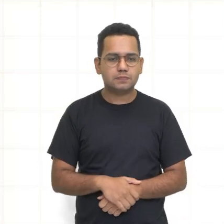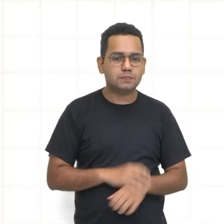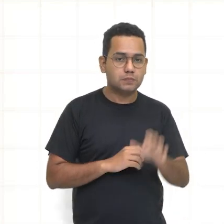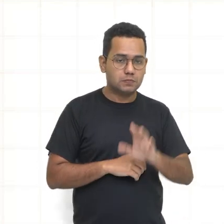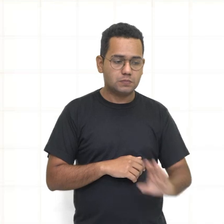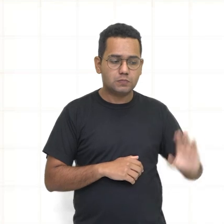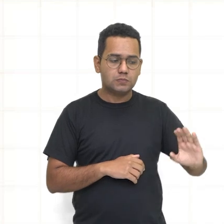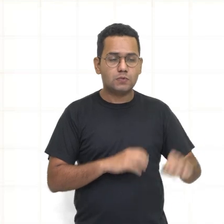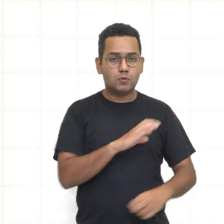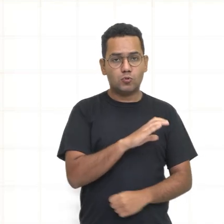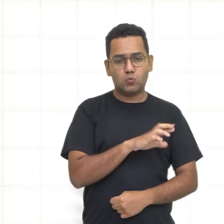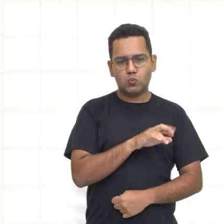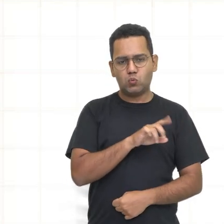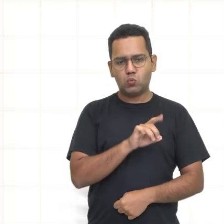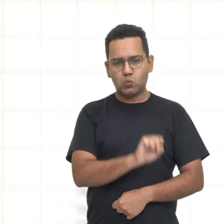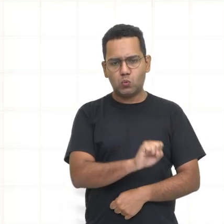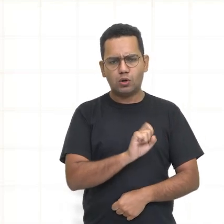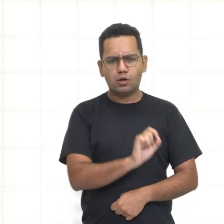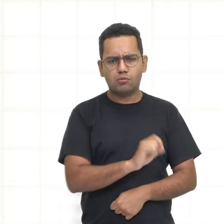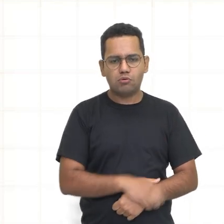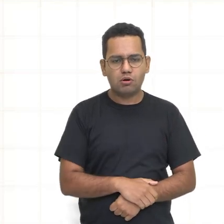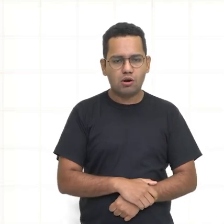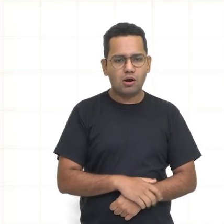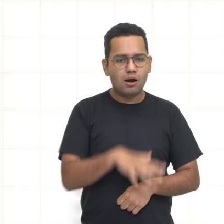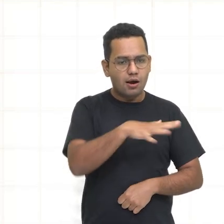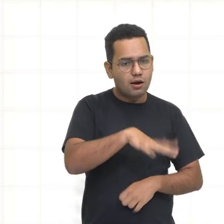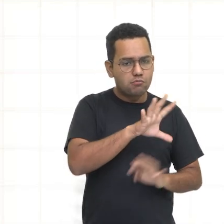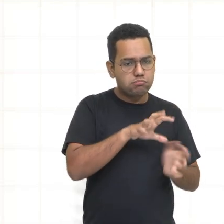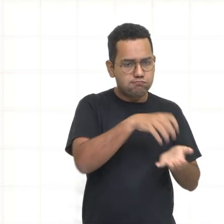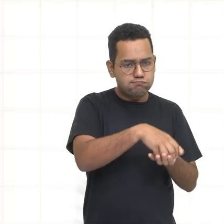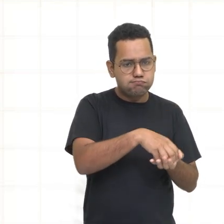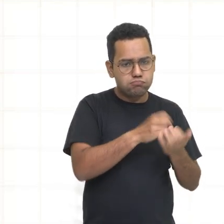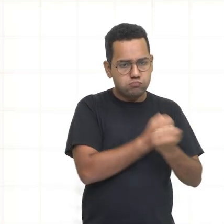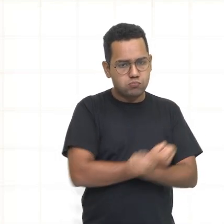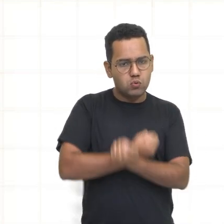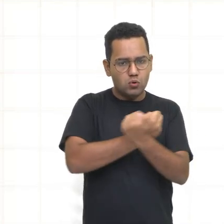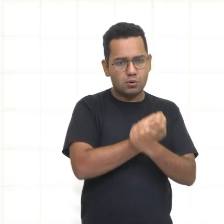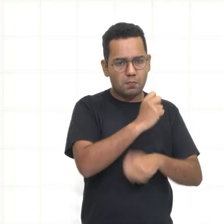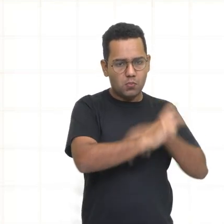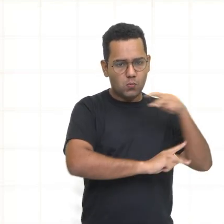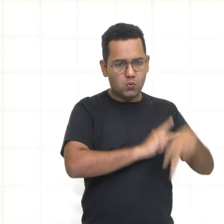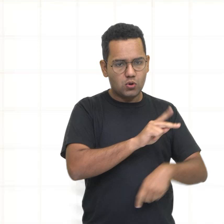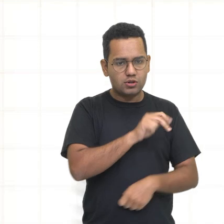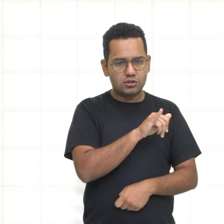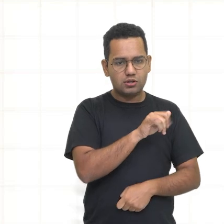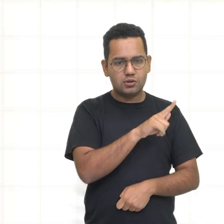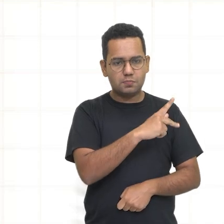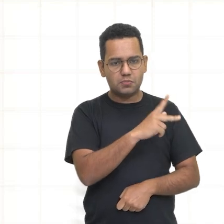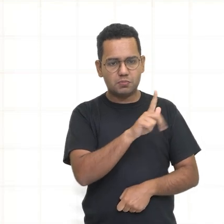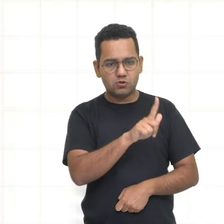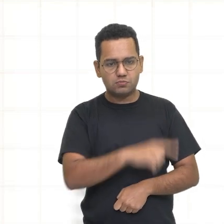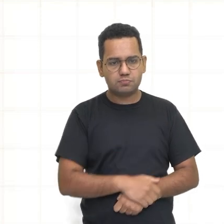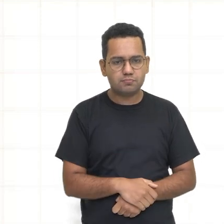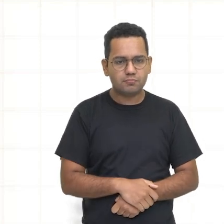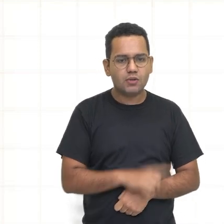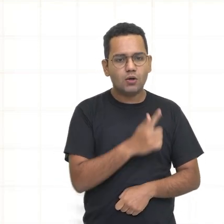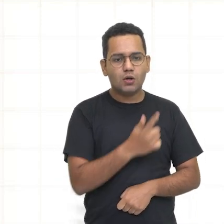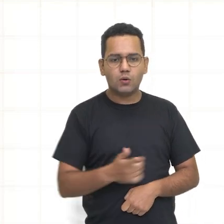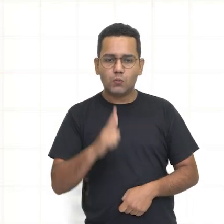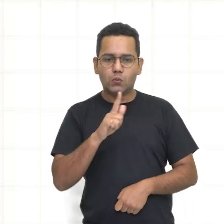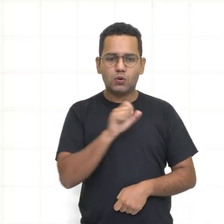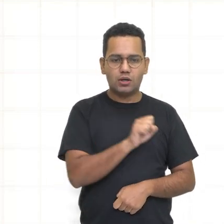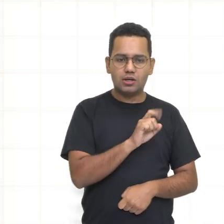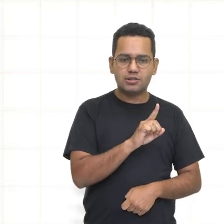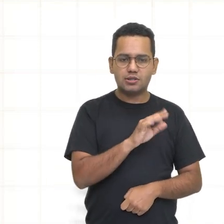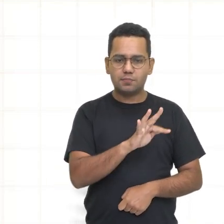presença de curdos, que são unidades de proteção popular, que tem a sigla YPG,